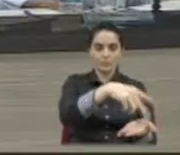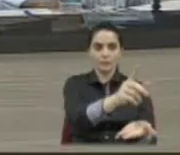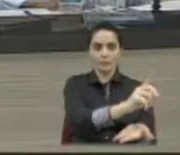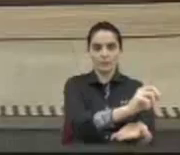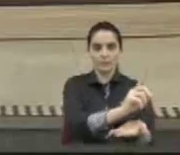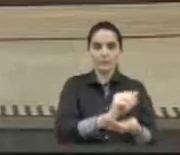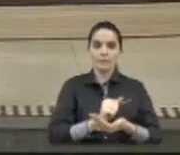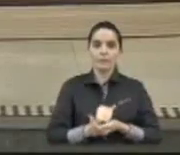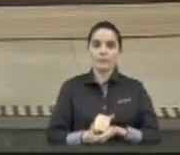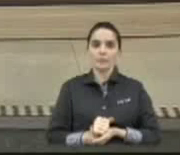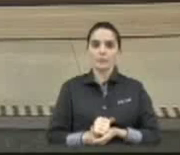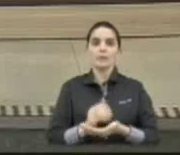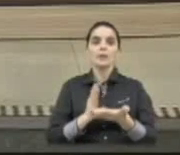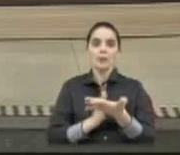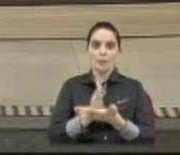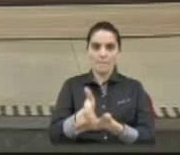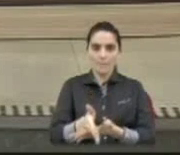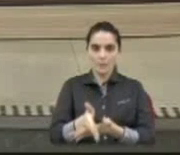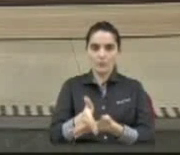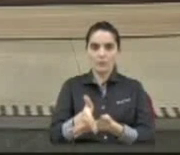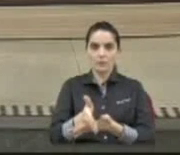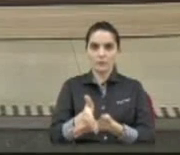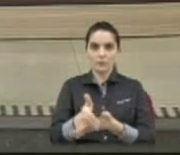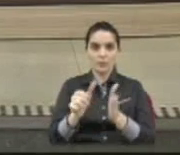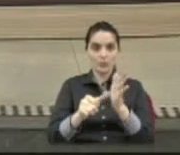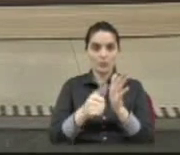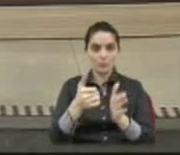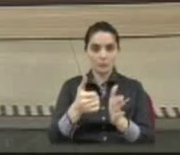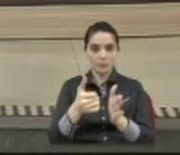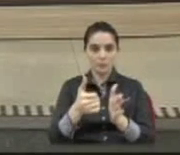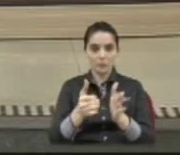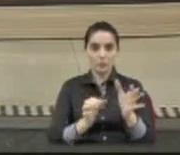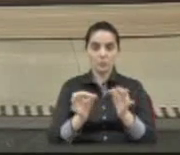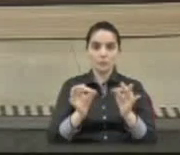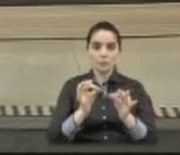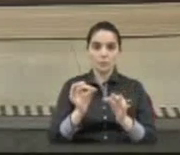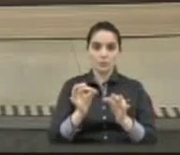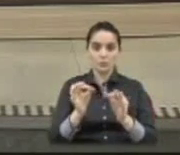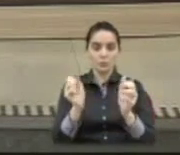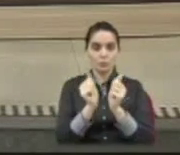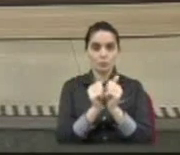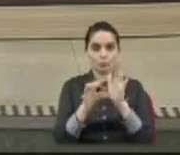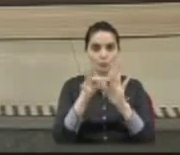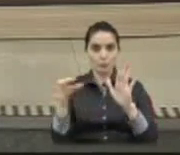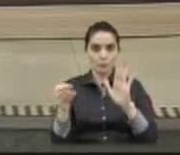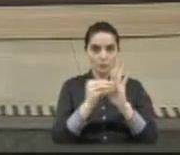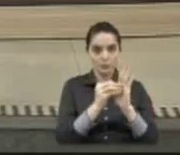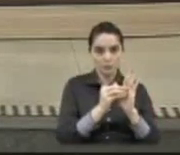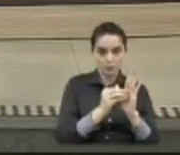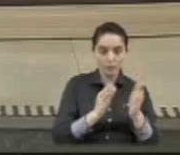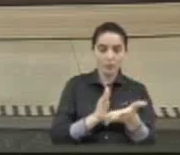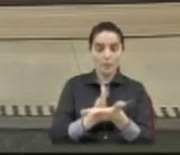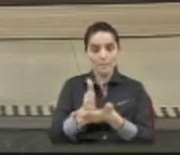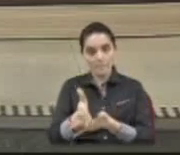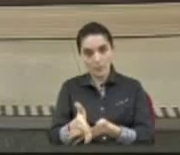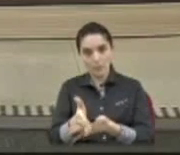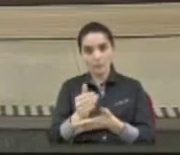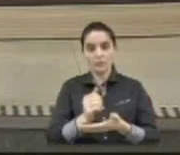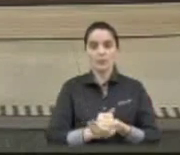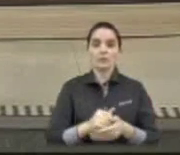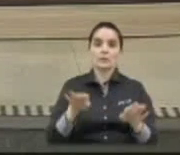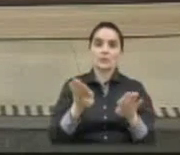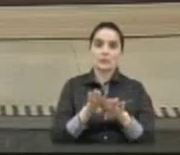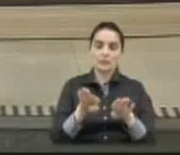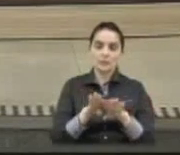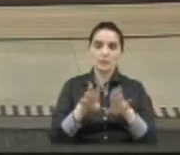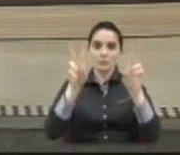de pé rejeitam. Está aprovado em primeiro turno o projeto com as emendas aprovadas e também